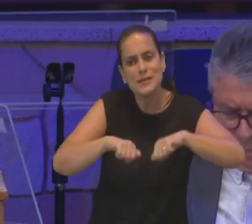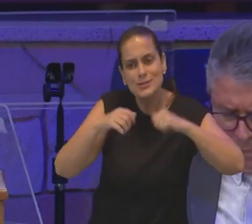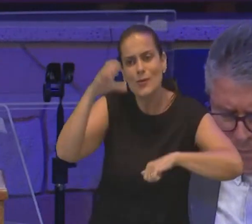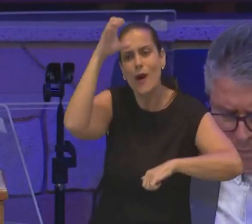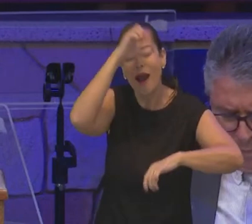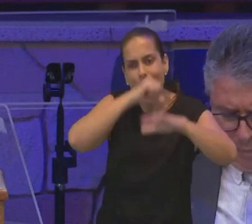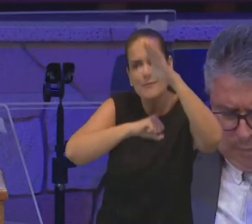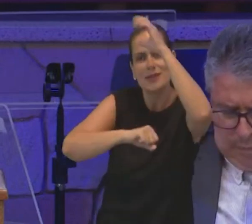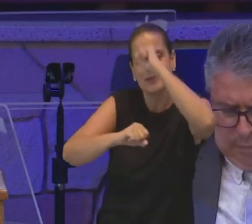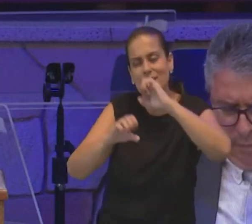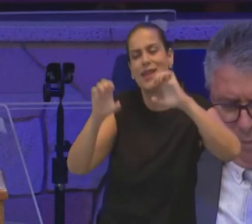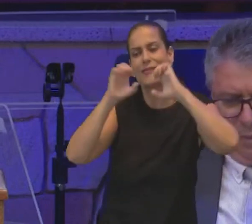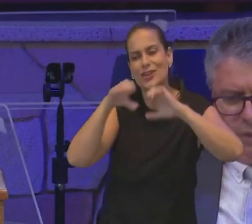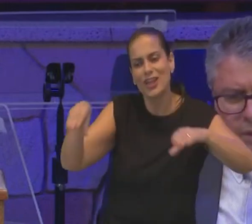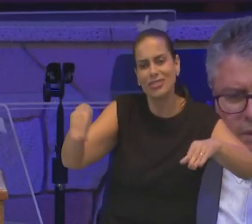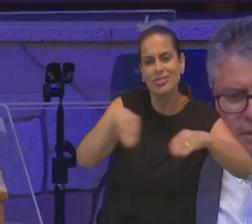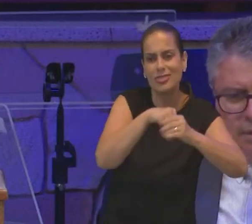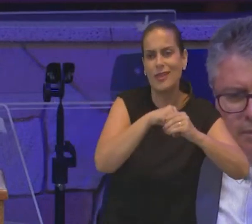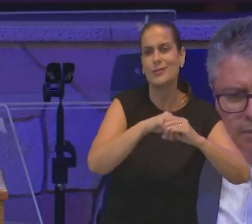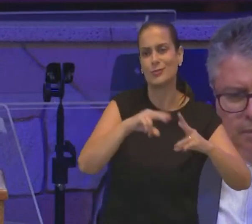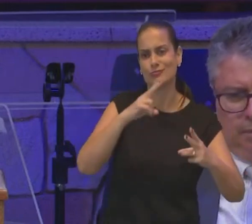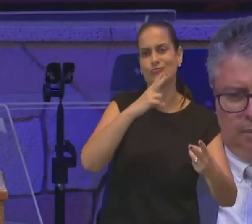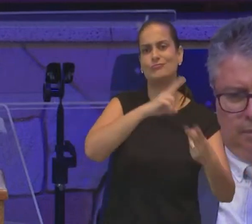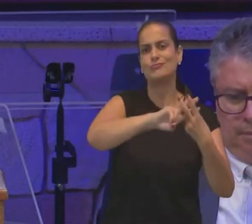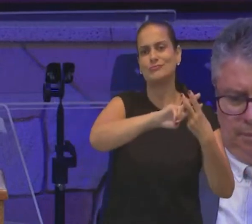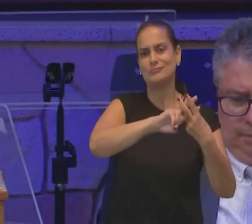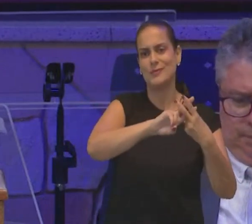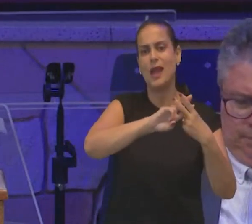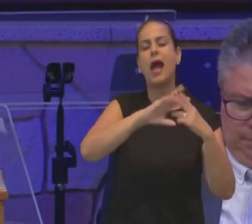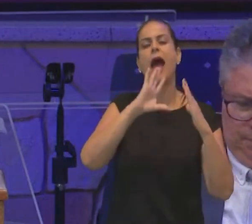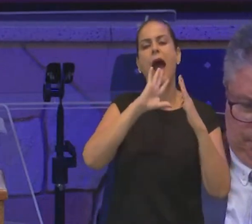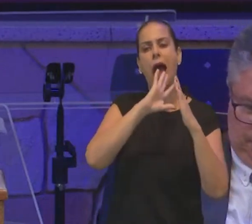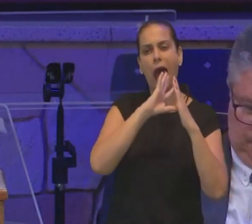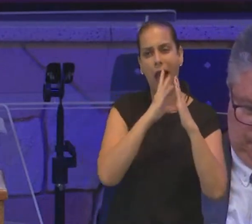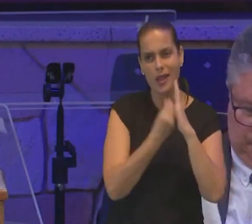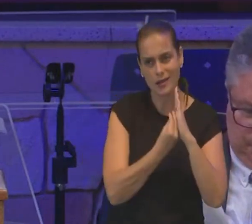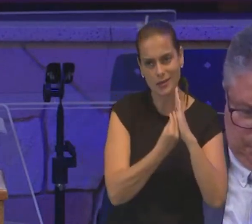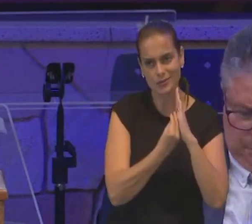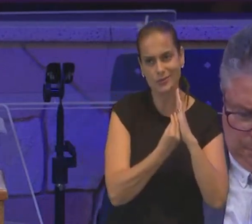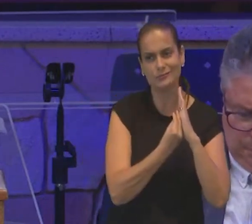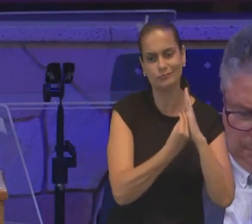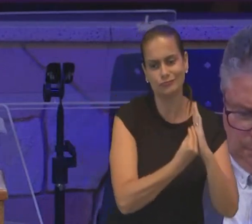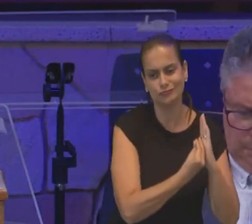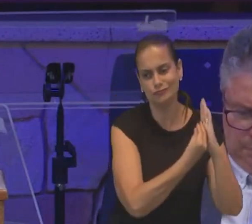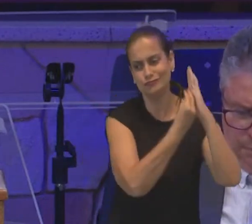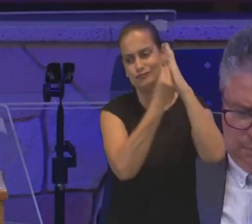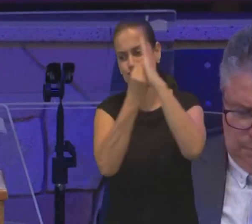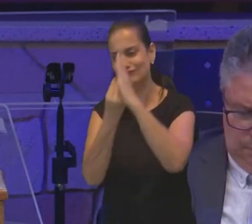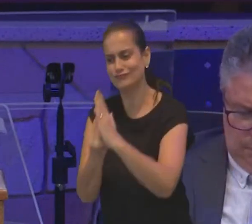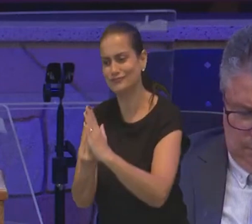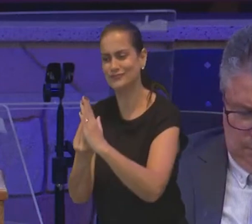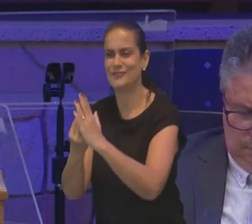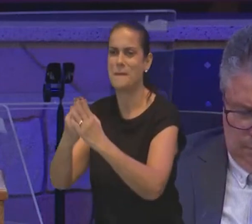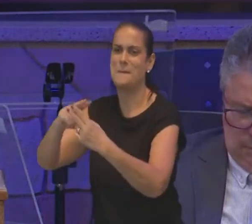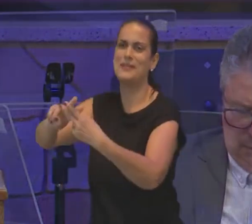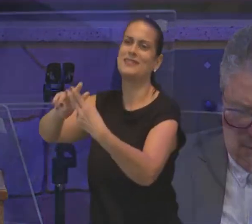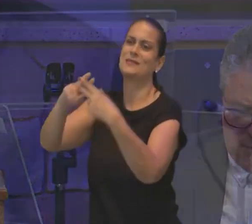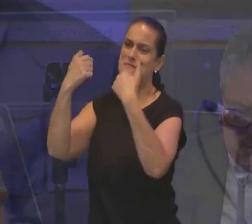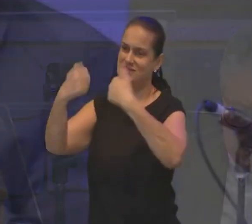do Evangelho dentro do presídio. A igreja precisa ir dentro do